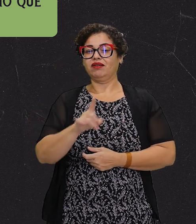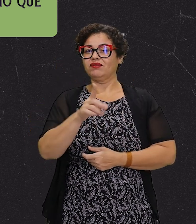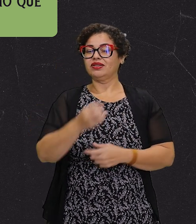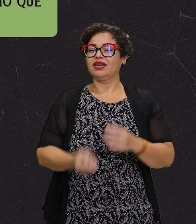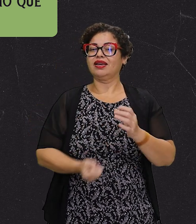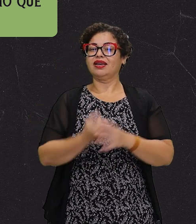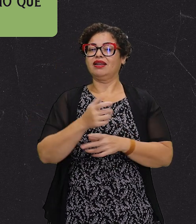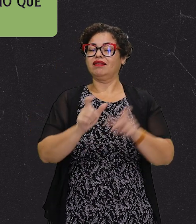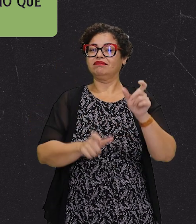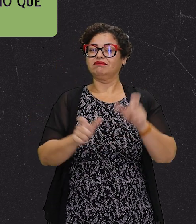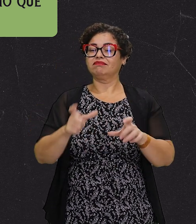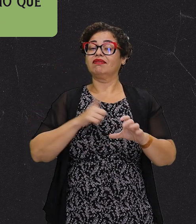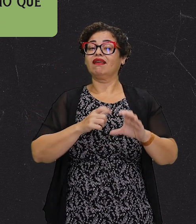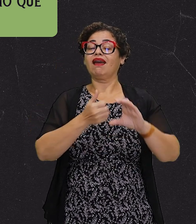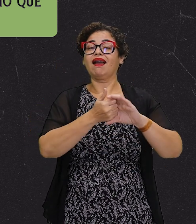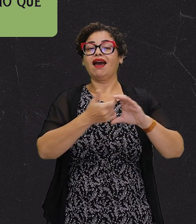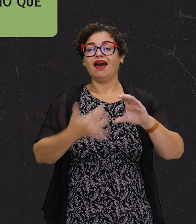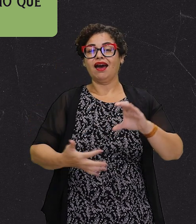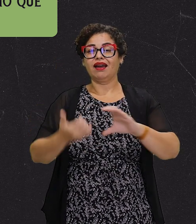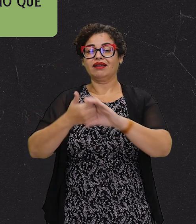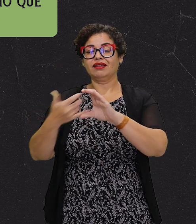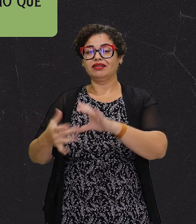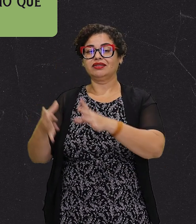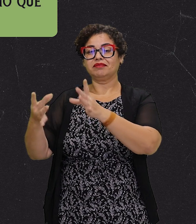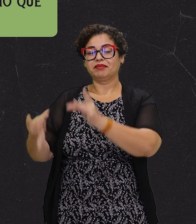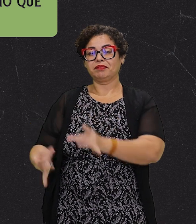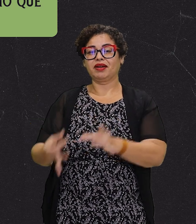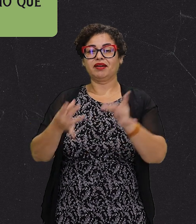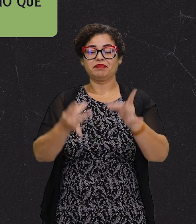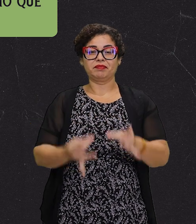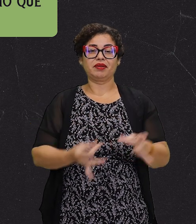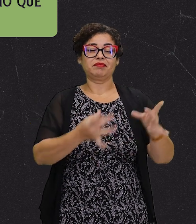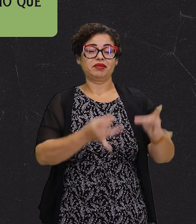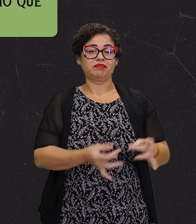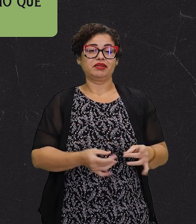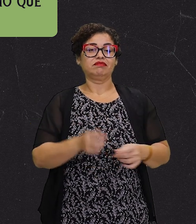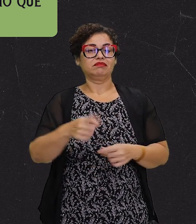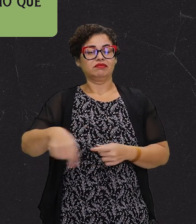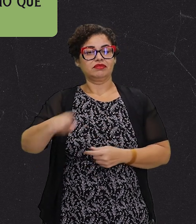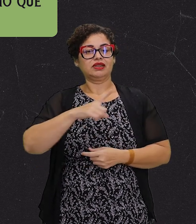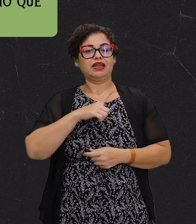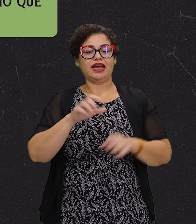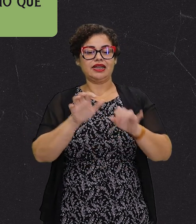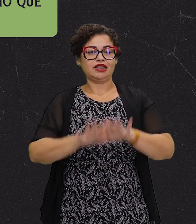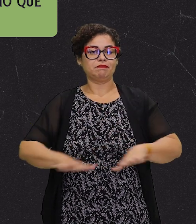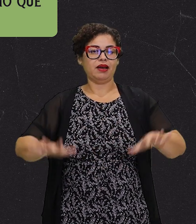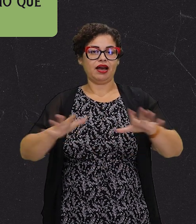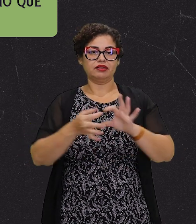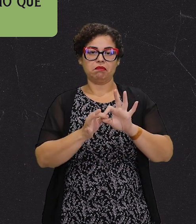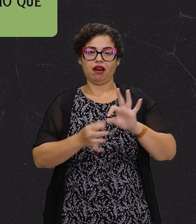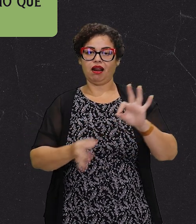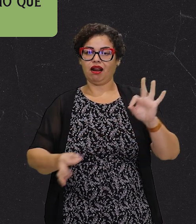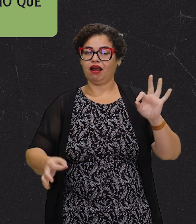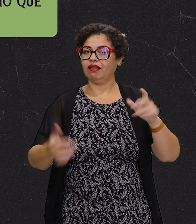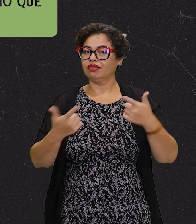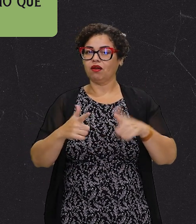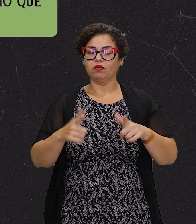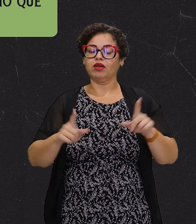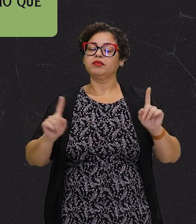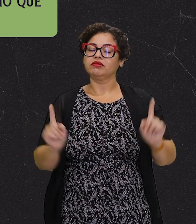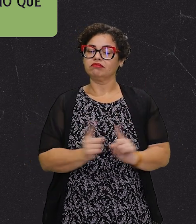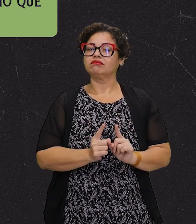Crie personagens com características bem definidas, mesmo que não haja espaço para um